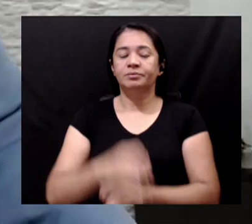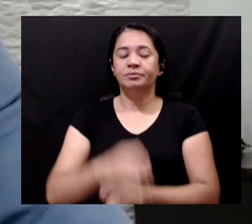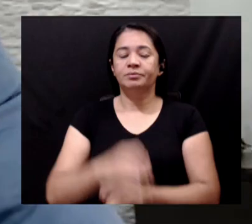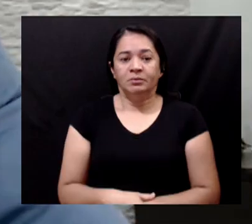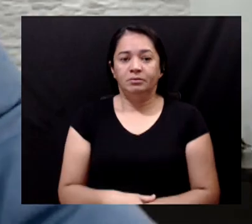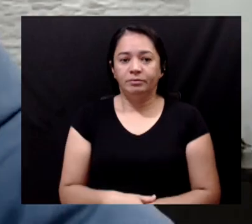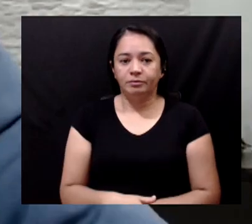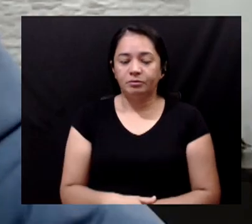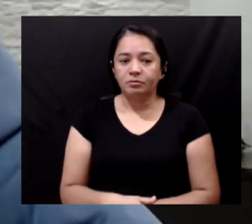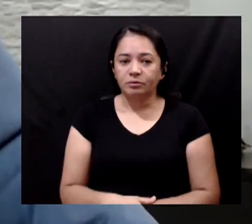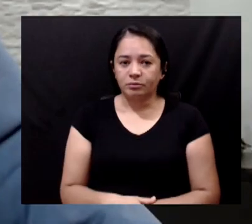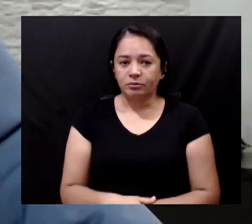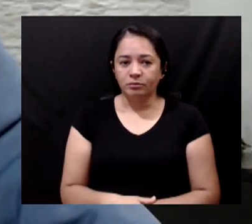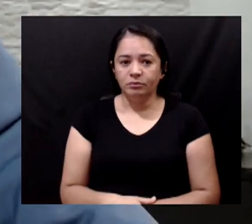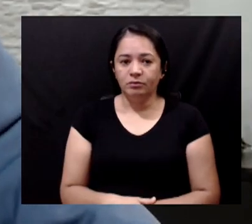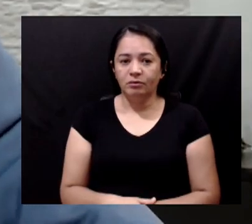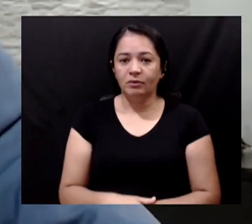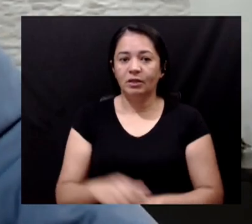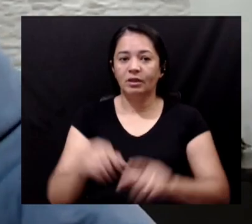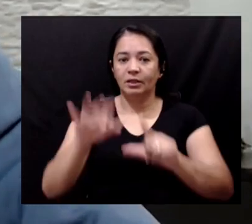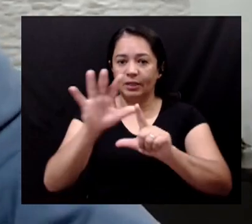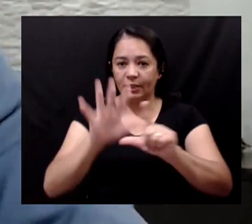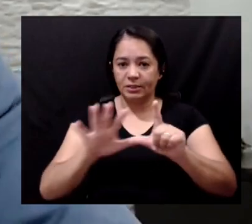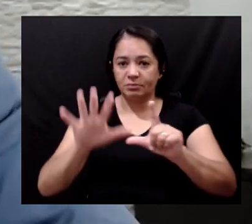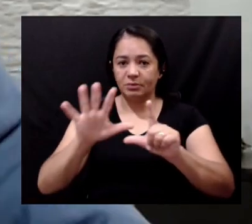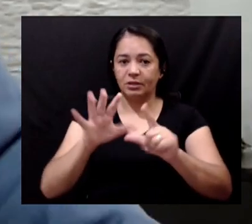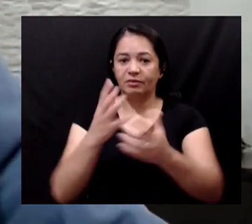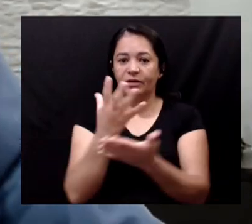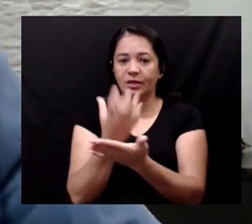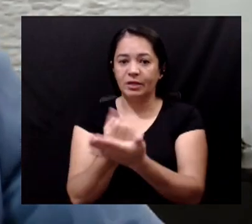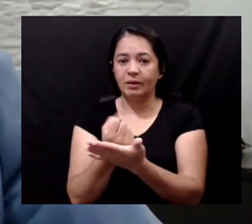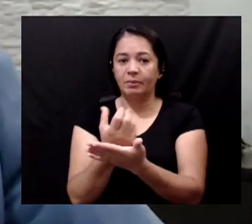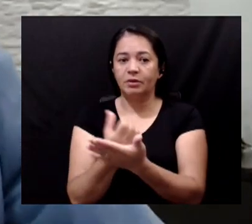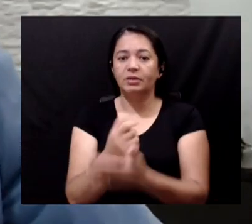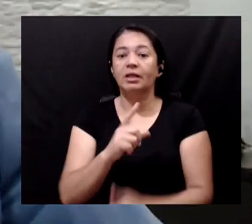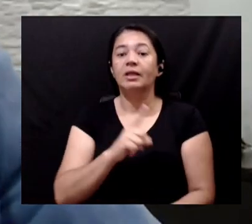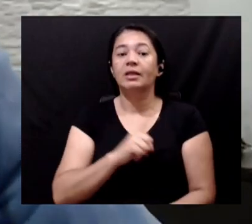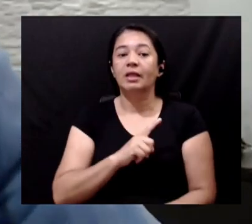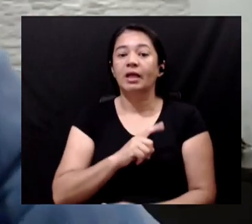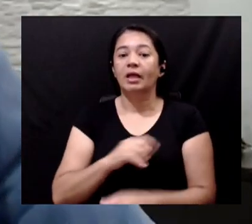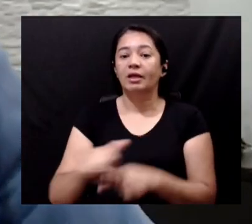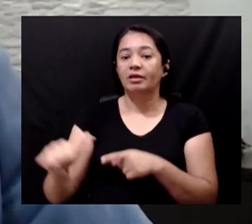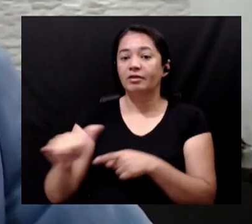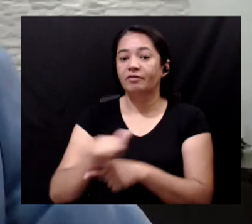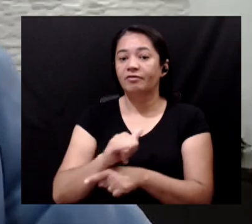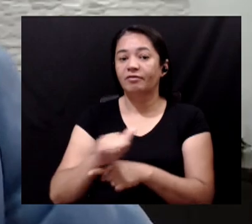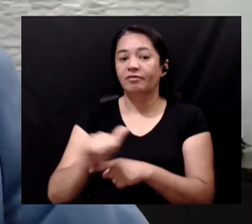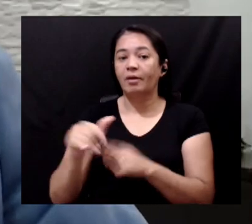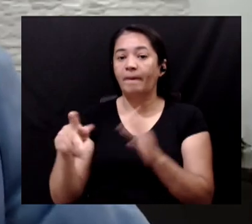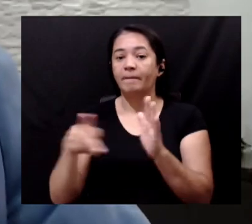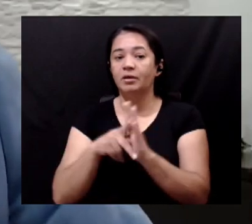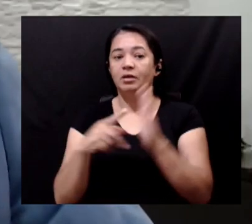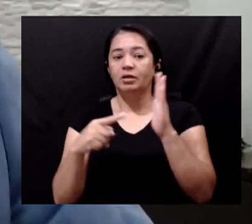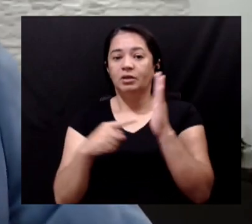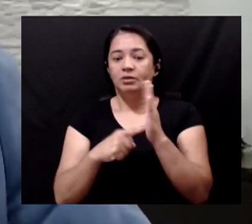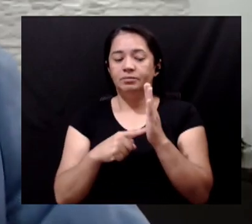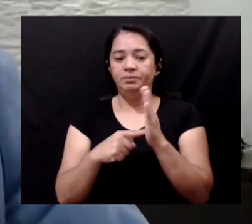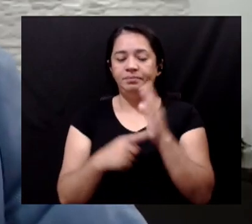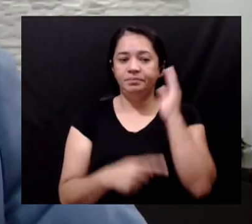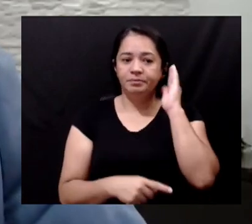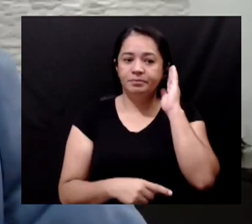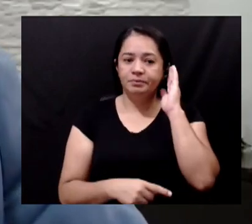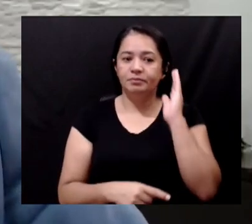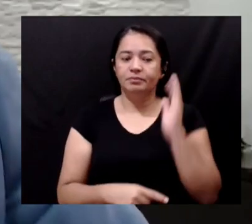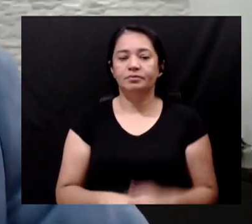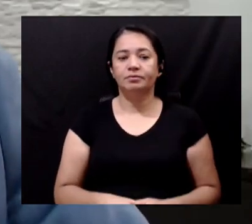próprias plataformas e aplicativos possuem ferramentas de denúncia neles próprios, né? Justamente para